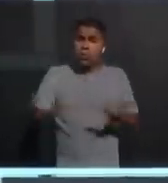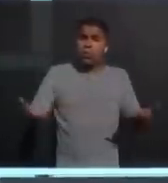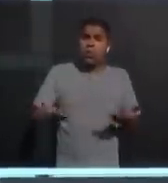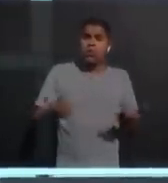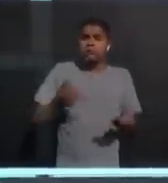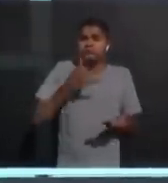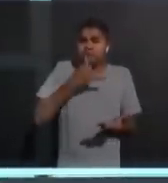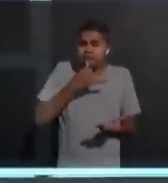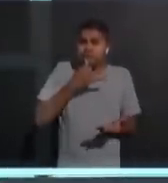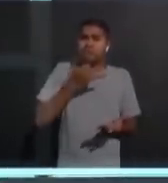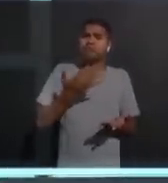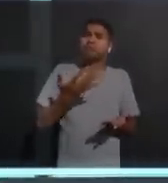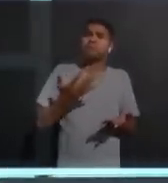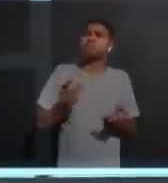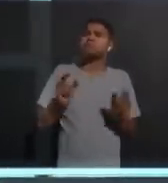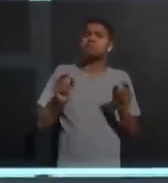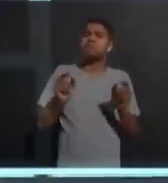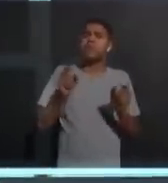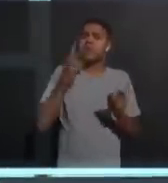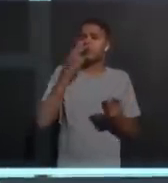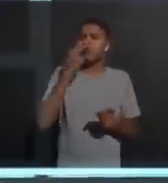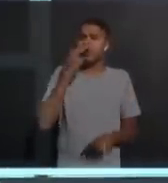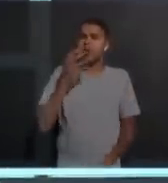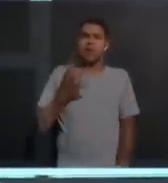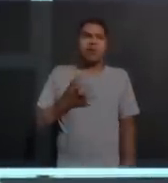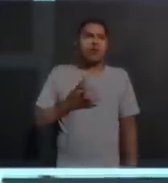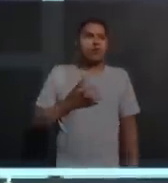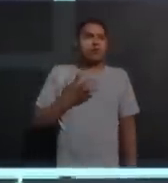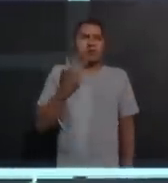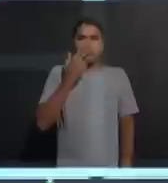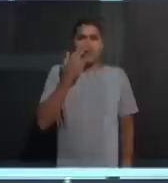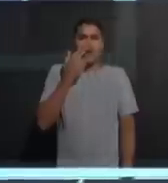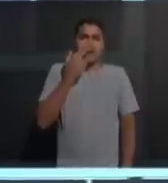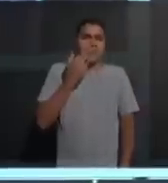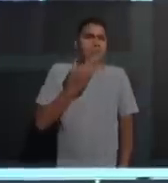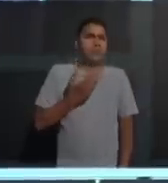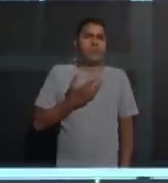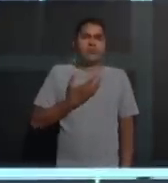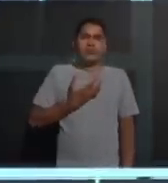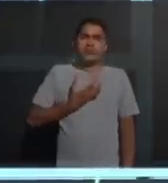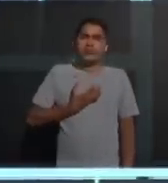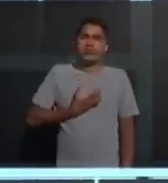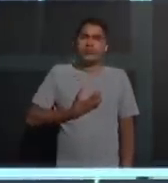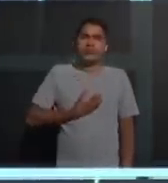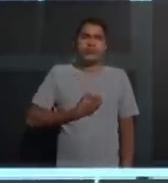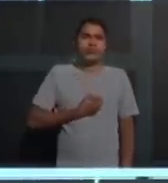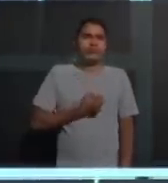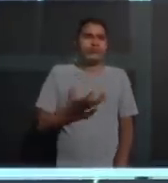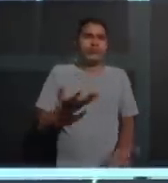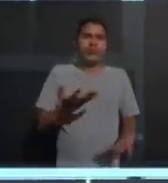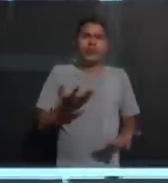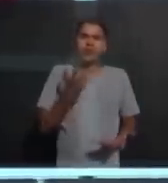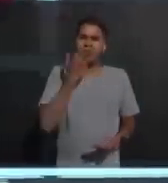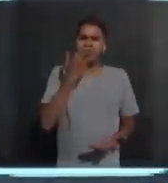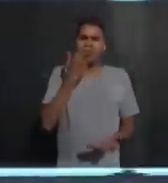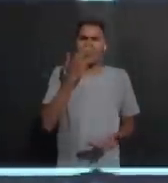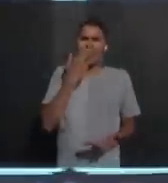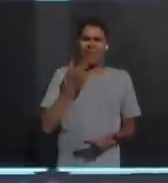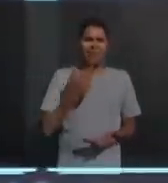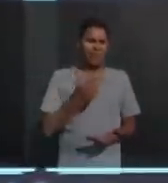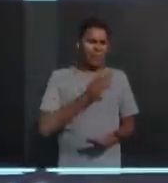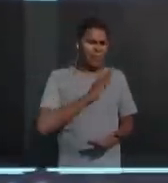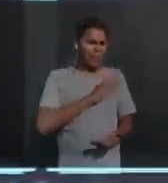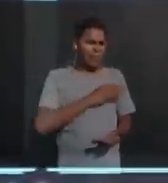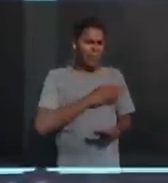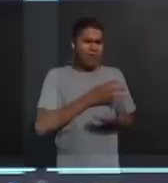muitas das vezes tão amargas na boca naquilo que elas estão falando e isso a zé do coração da